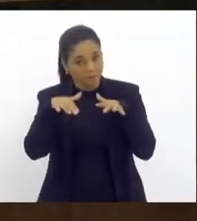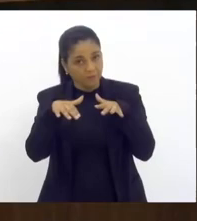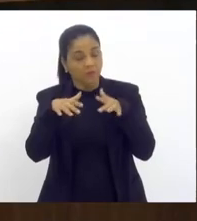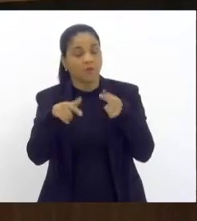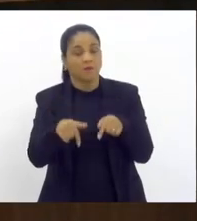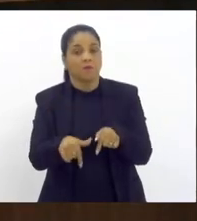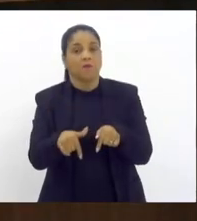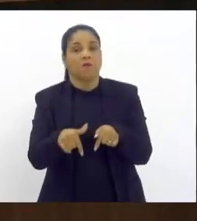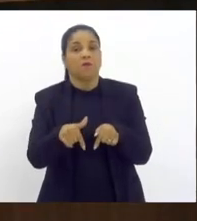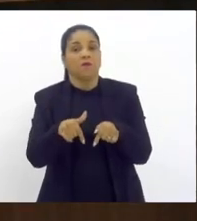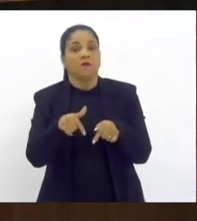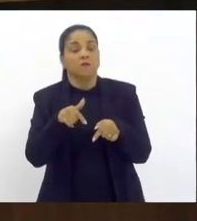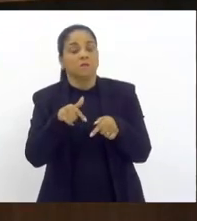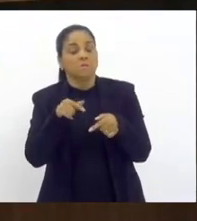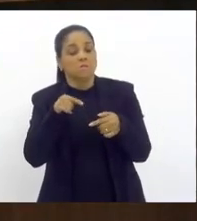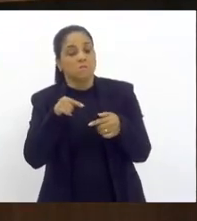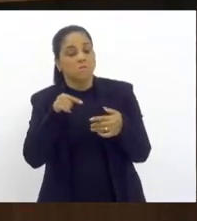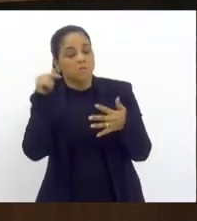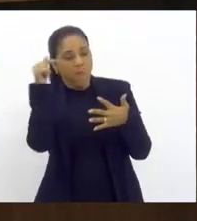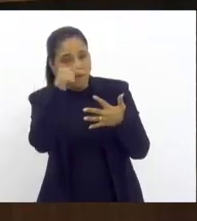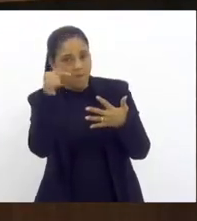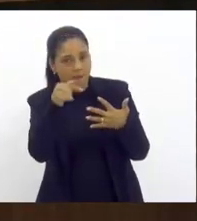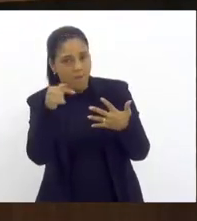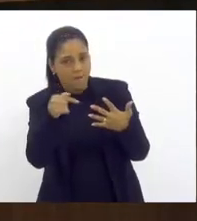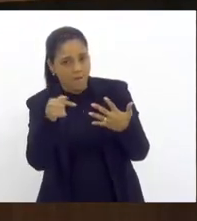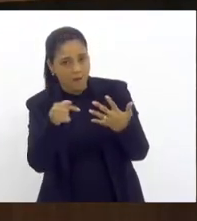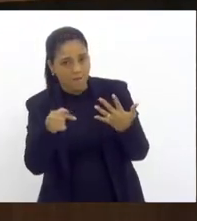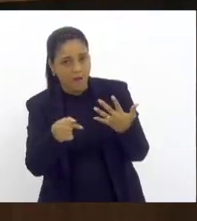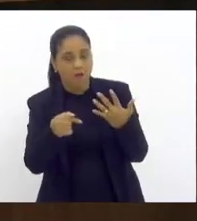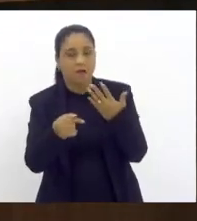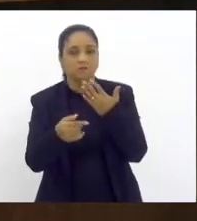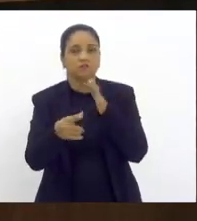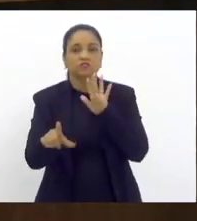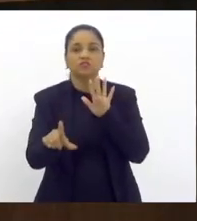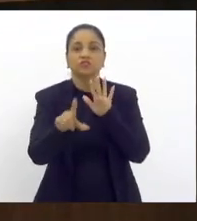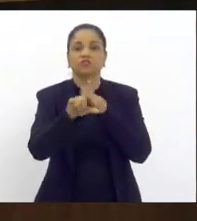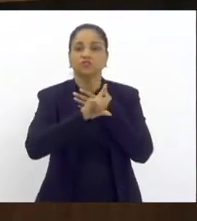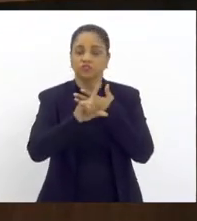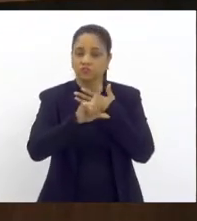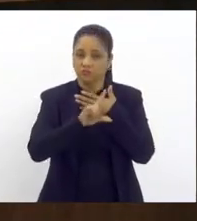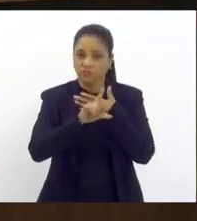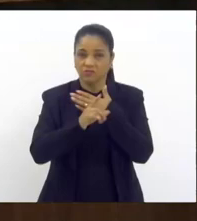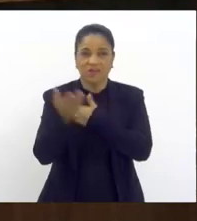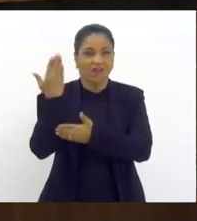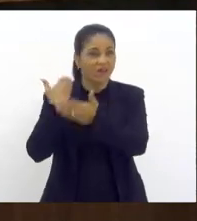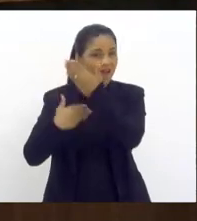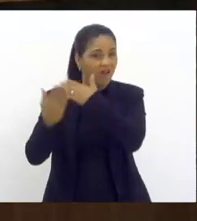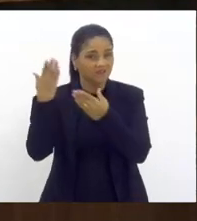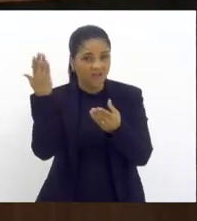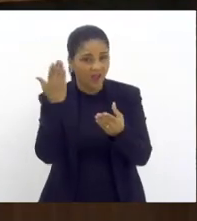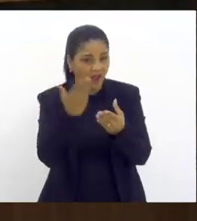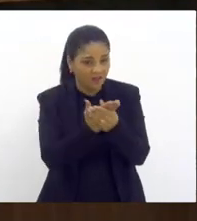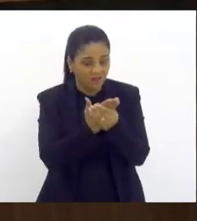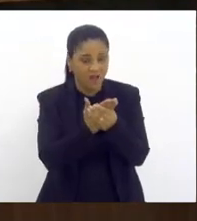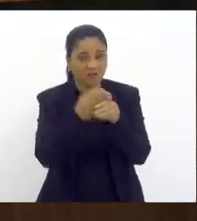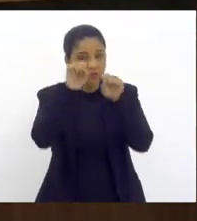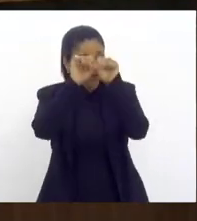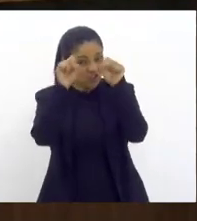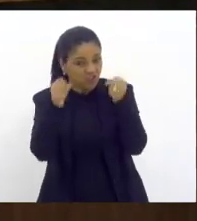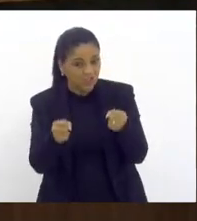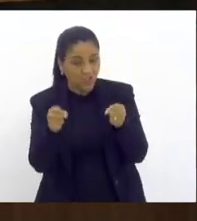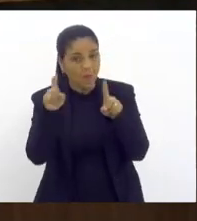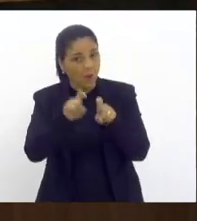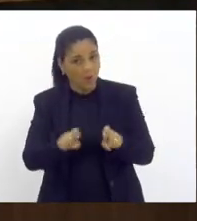apontado muitos projetos de legislaturas anteriores como arquivados. E muitas vezes hoje nos deparamos, deputado Mink,